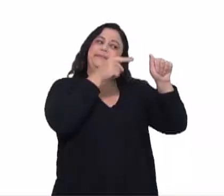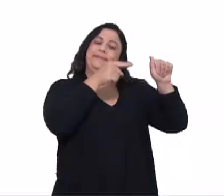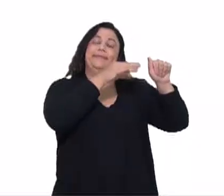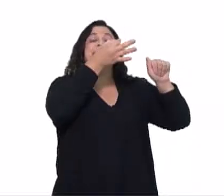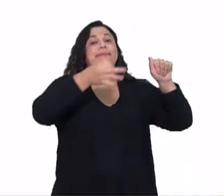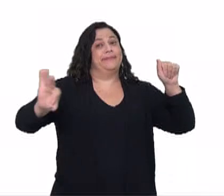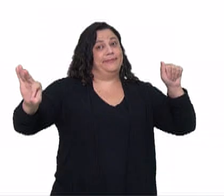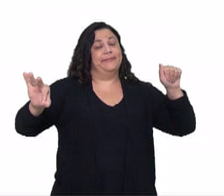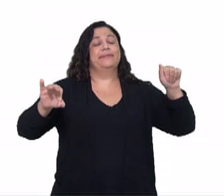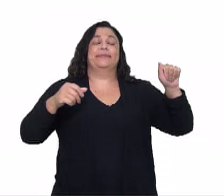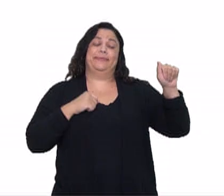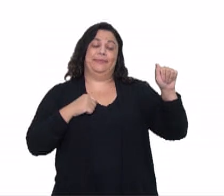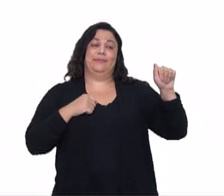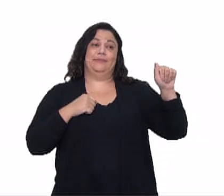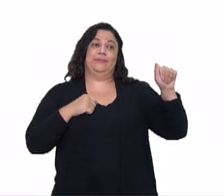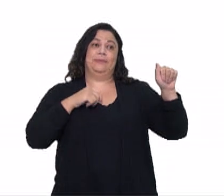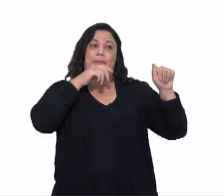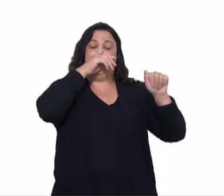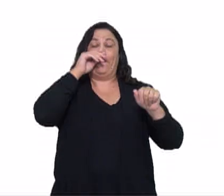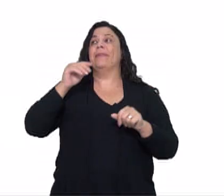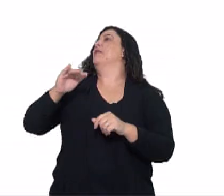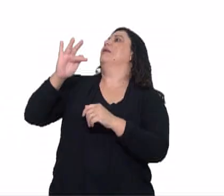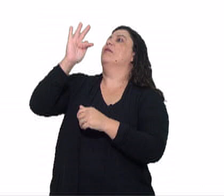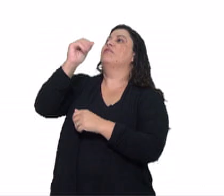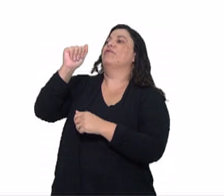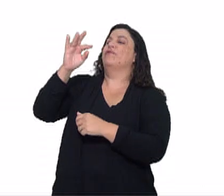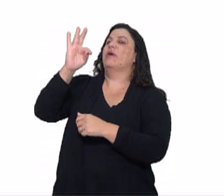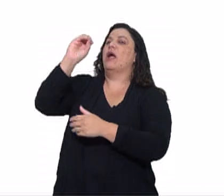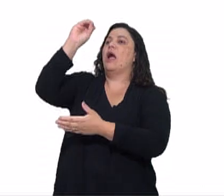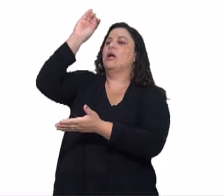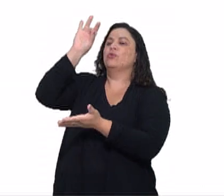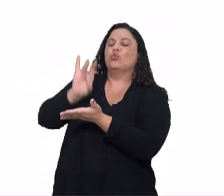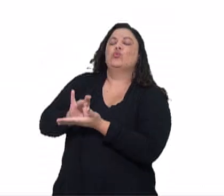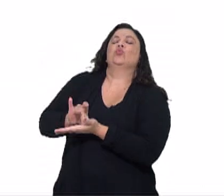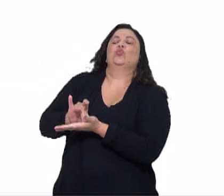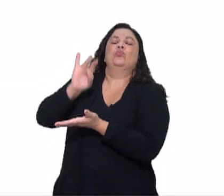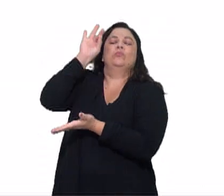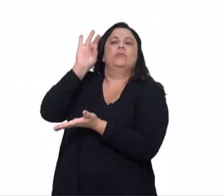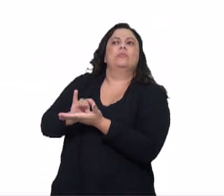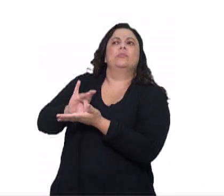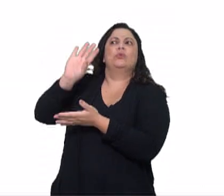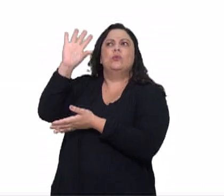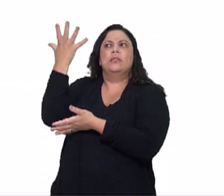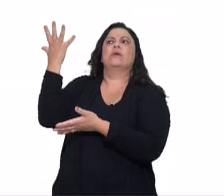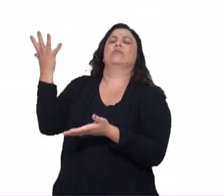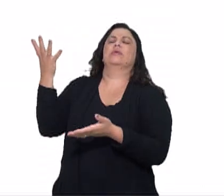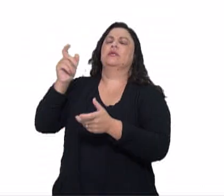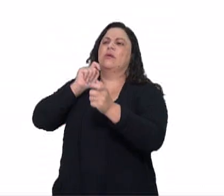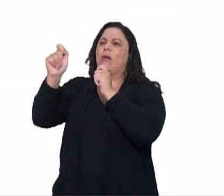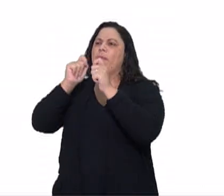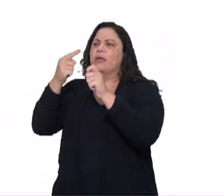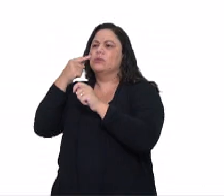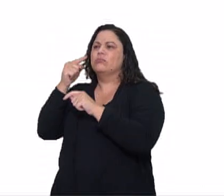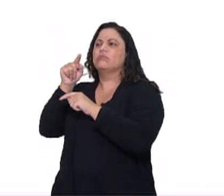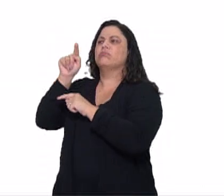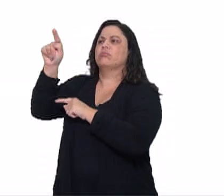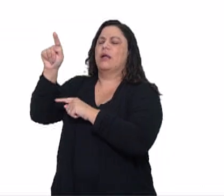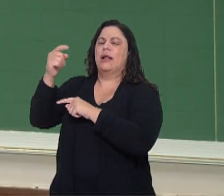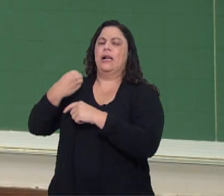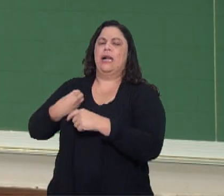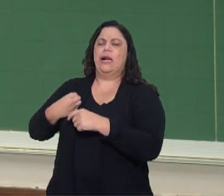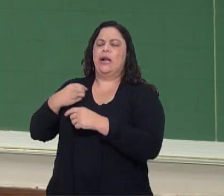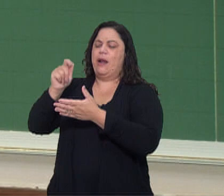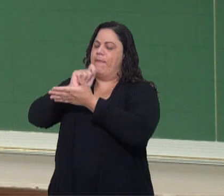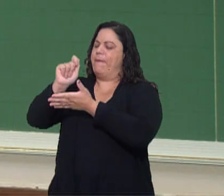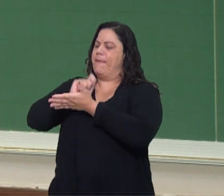a diferença está aqui. O fato é aquilo que realmente aconteceu. É aquilo que o repórter, que o jornalista vai lá e